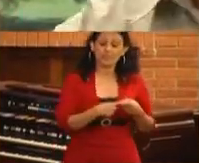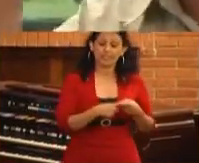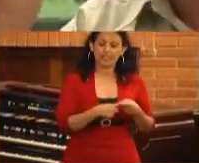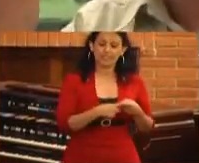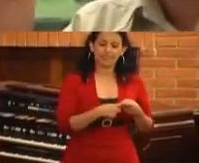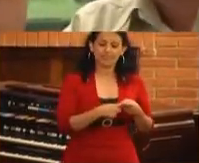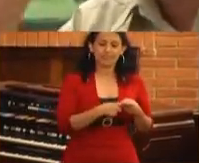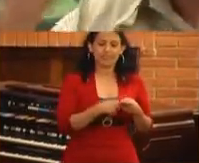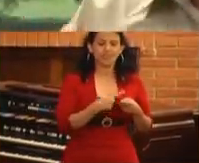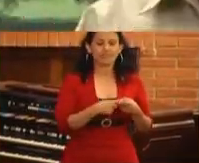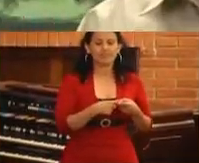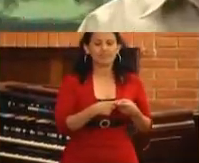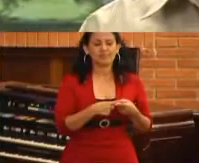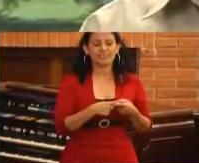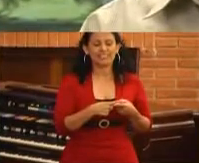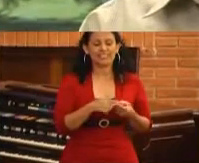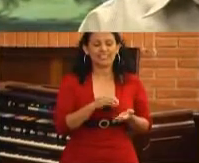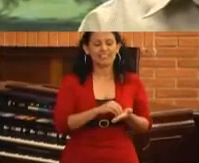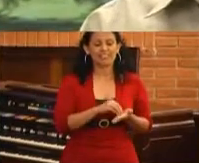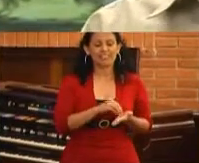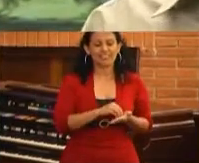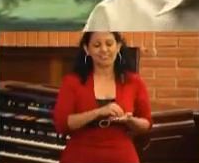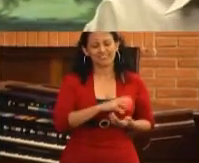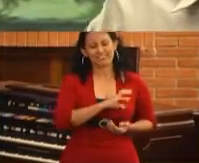Isso é um princípio de vida.